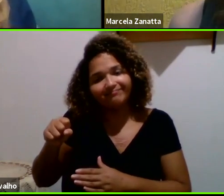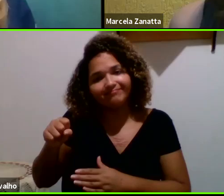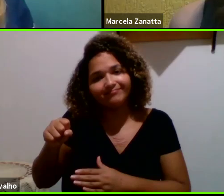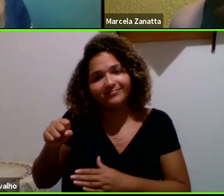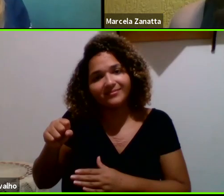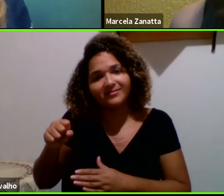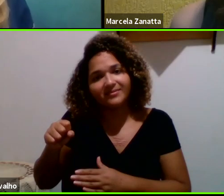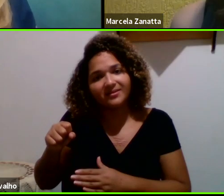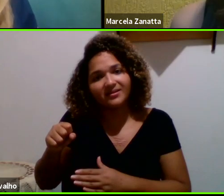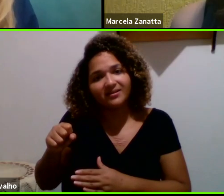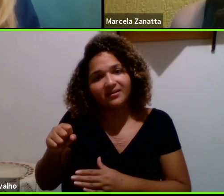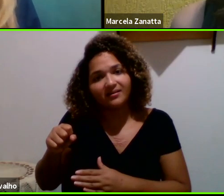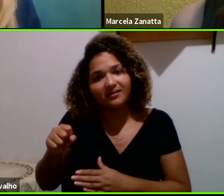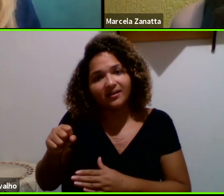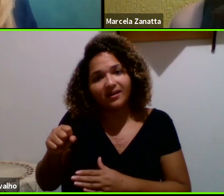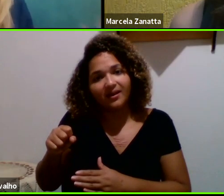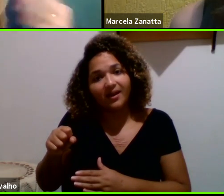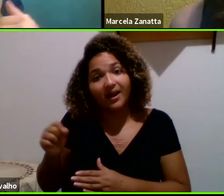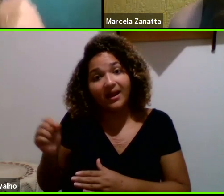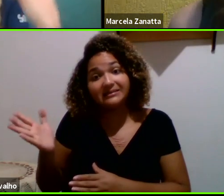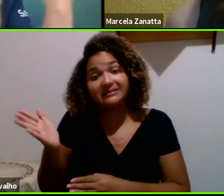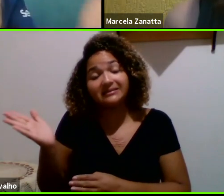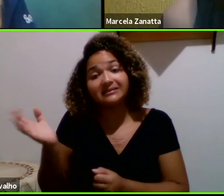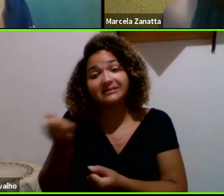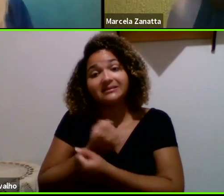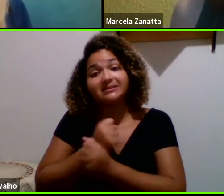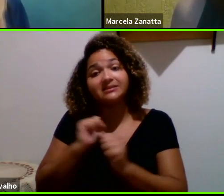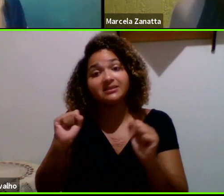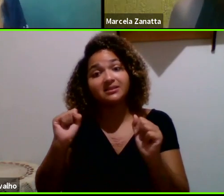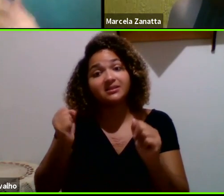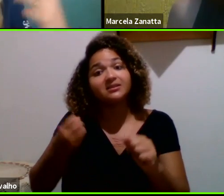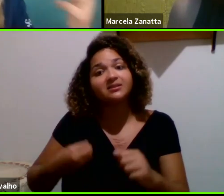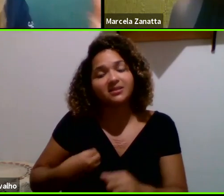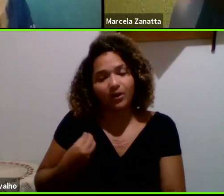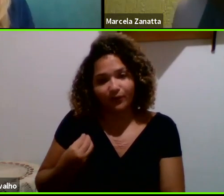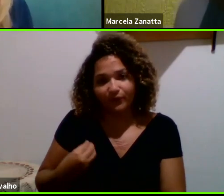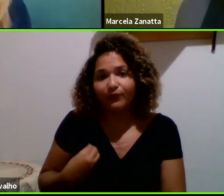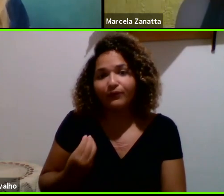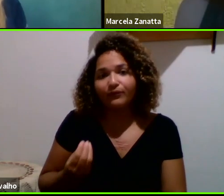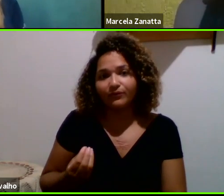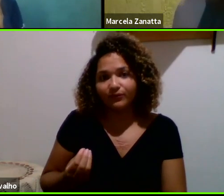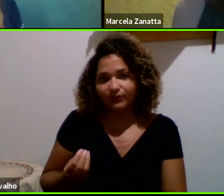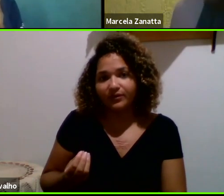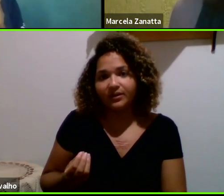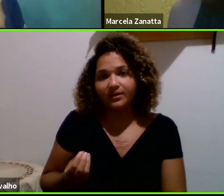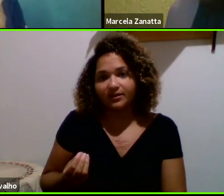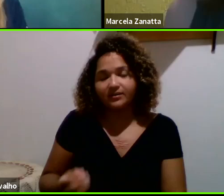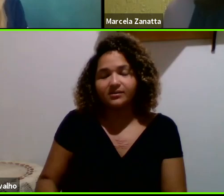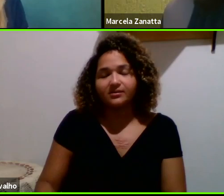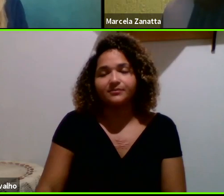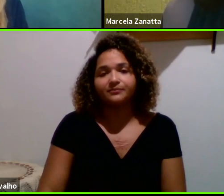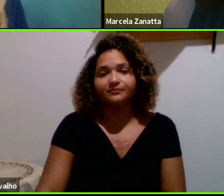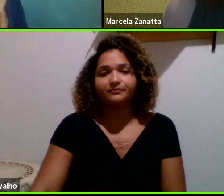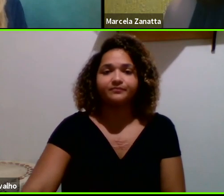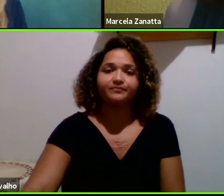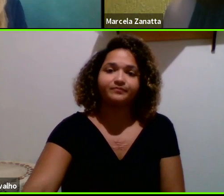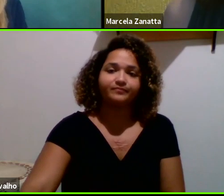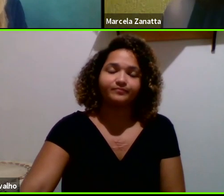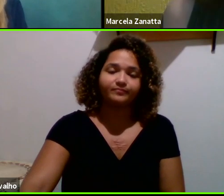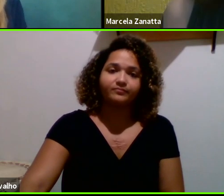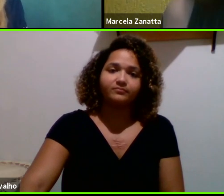favoráveis. A ocitocina salva vidas de mulheres com atonia uterina, com hemorragia pós-parto.